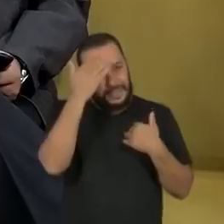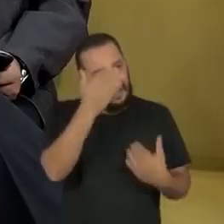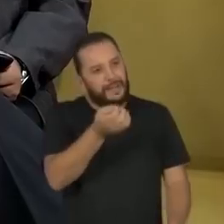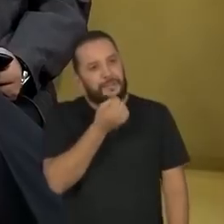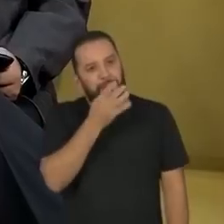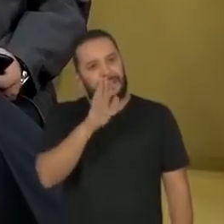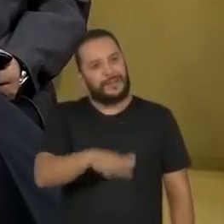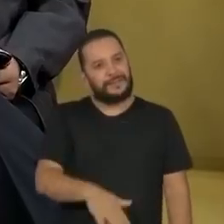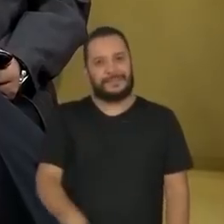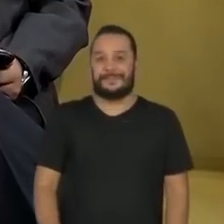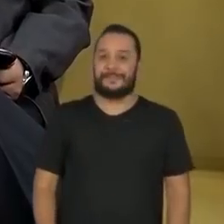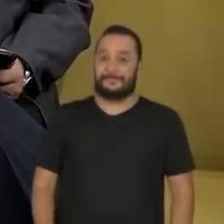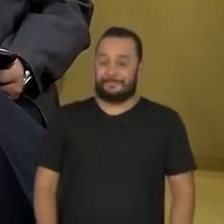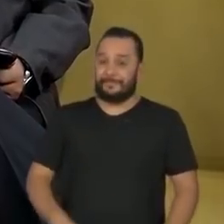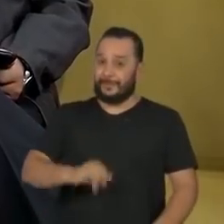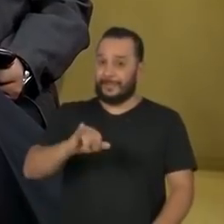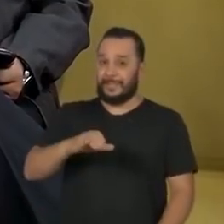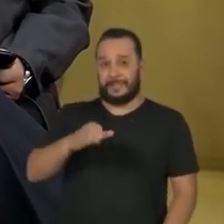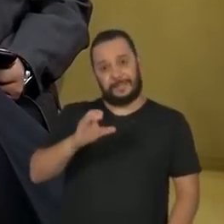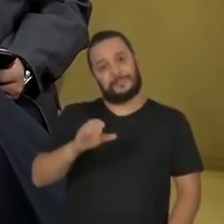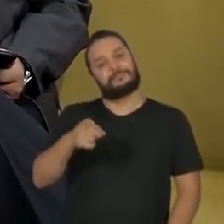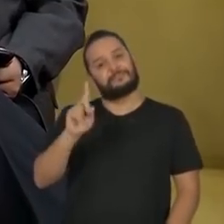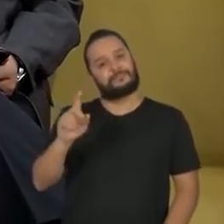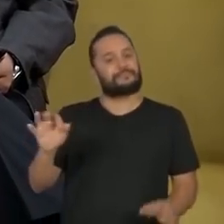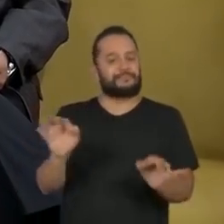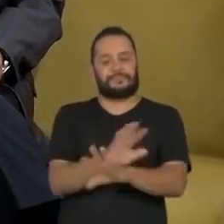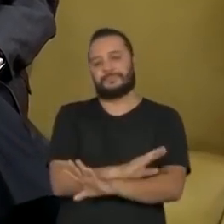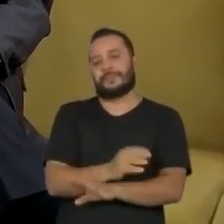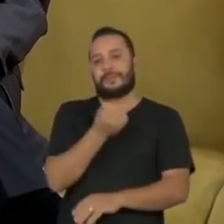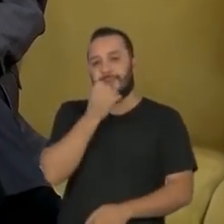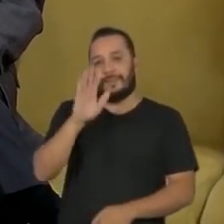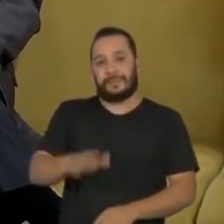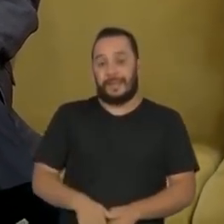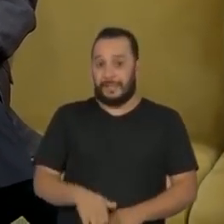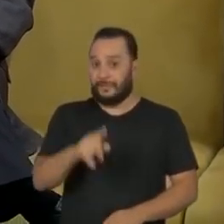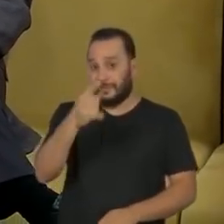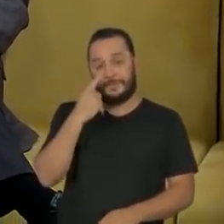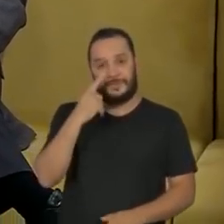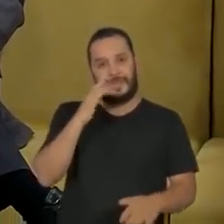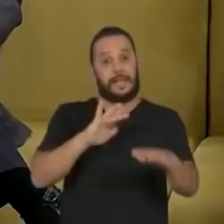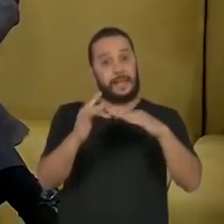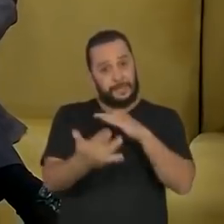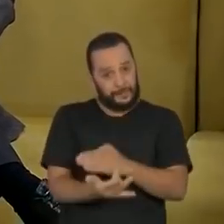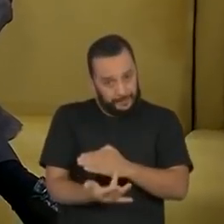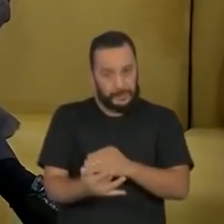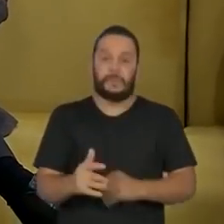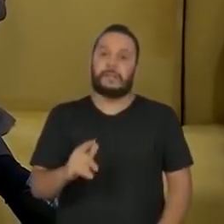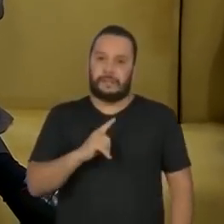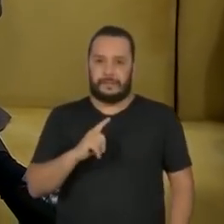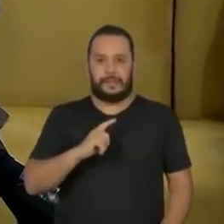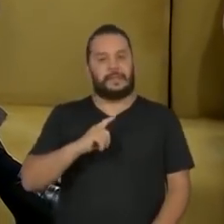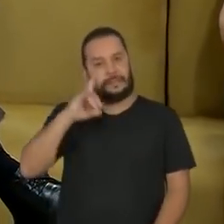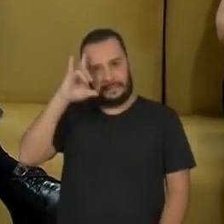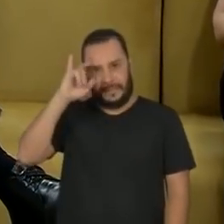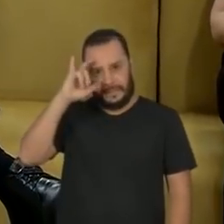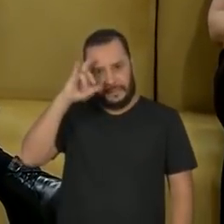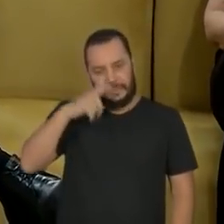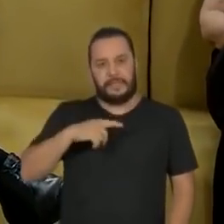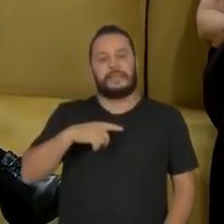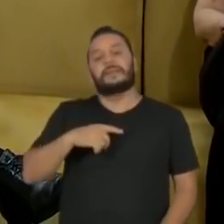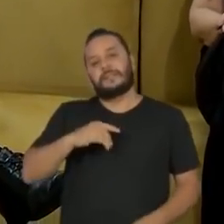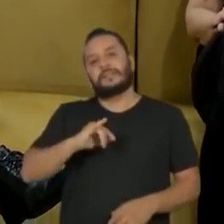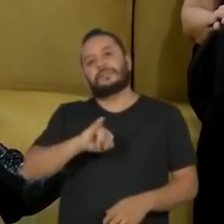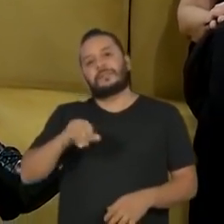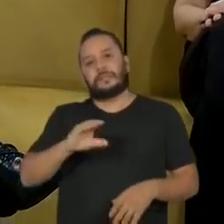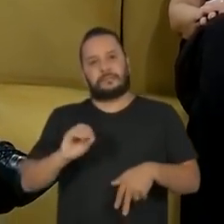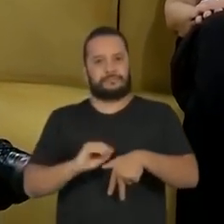tarde. E a gente fica por aqui. Uma ótima tarde para você. Boa tarde, você continue nos acompanhando nas redes sociais, no Instagram, @jornalismo TV